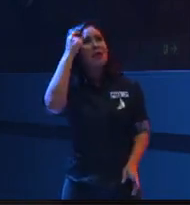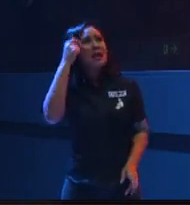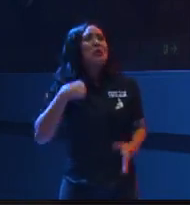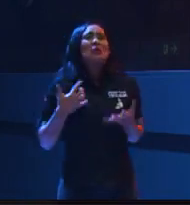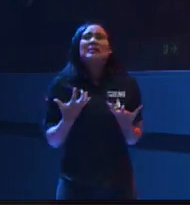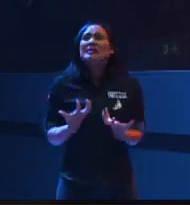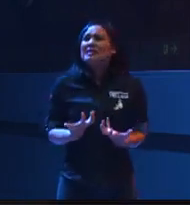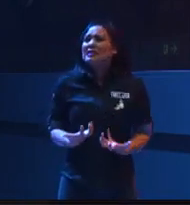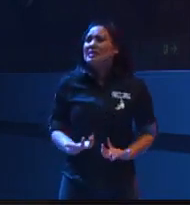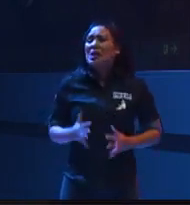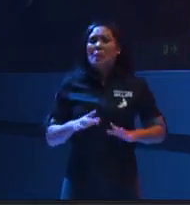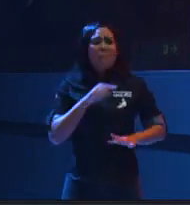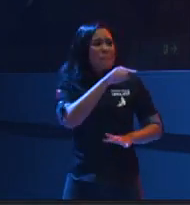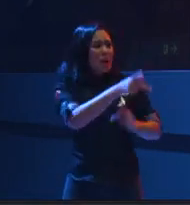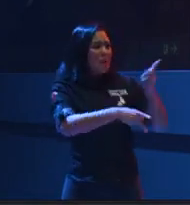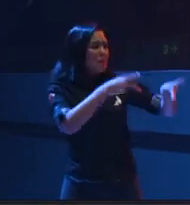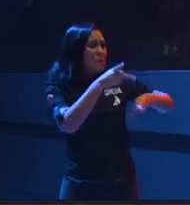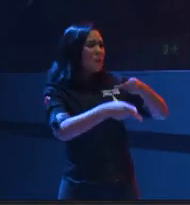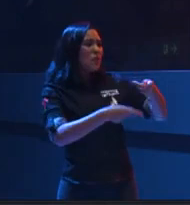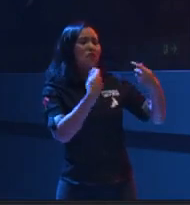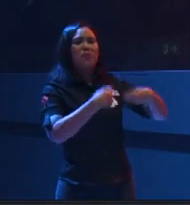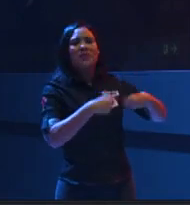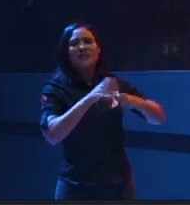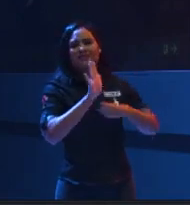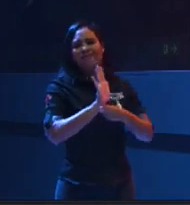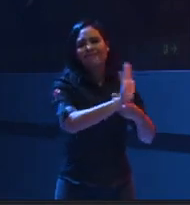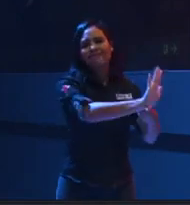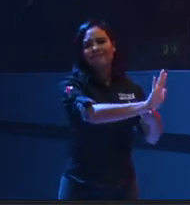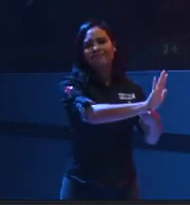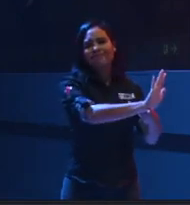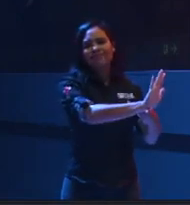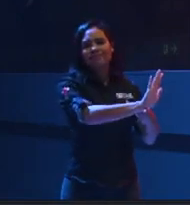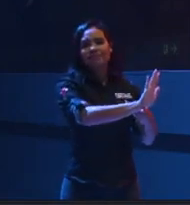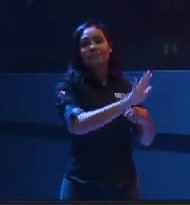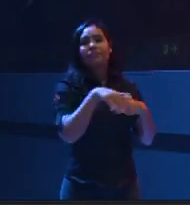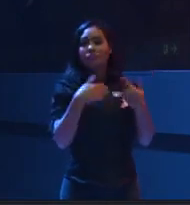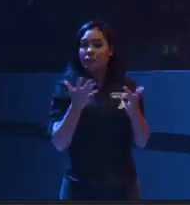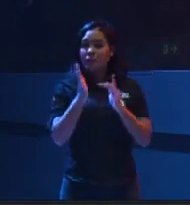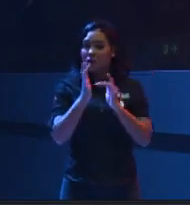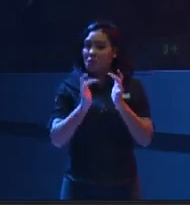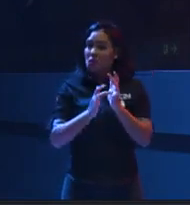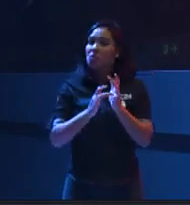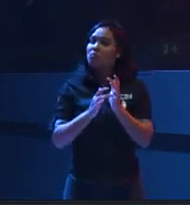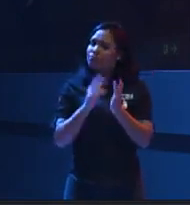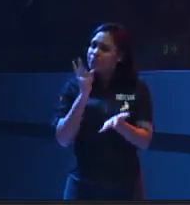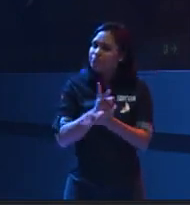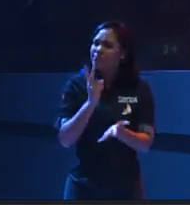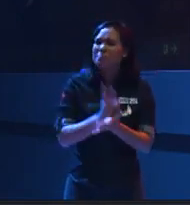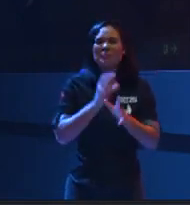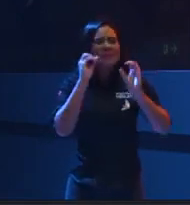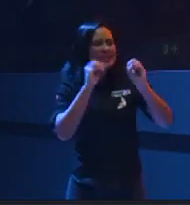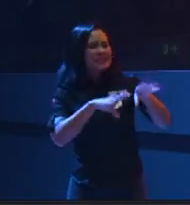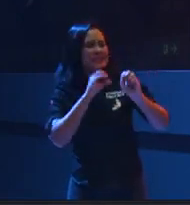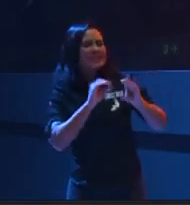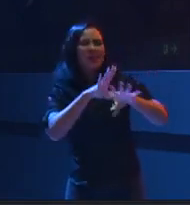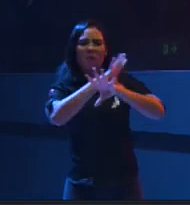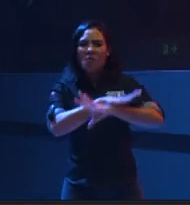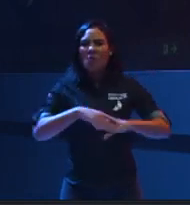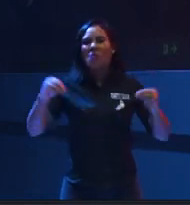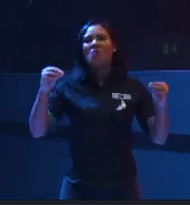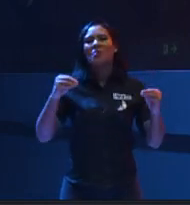mas eles precisam de mim que Jesus então começa ministrar e a ensinar EA curar